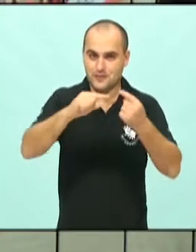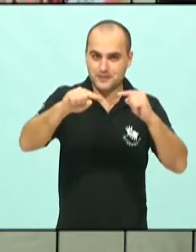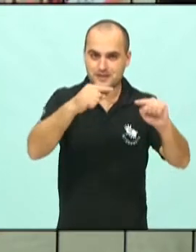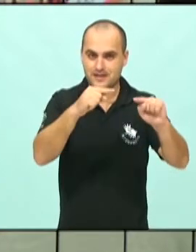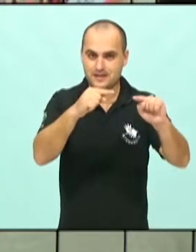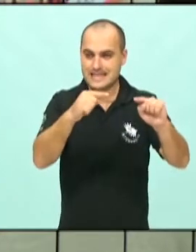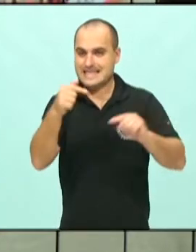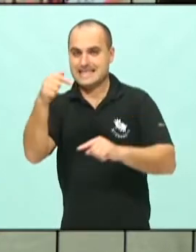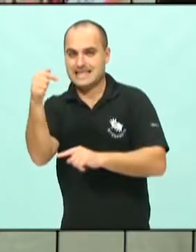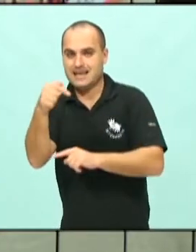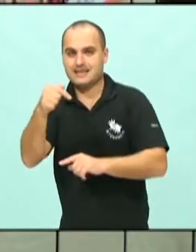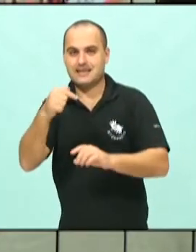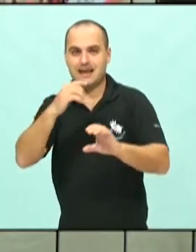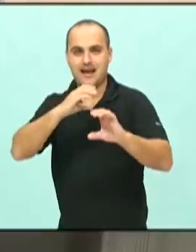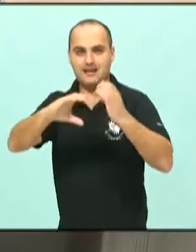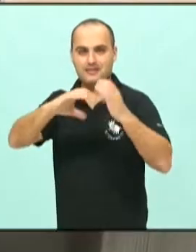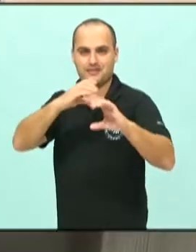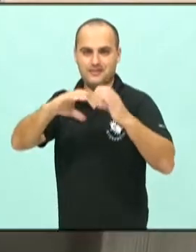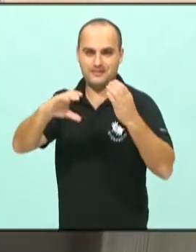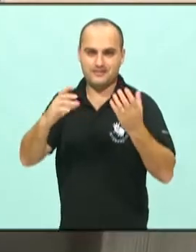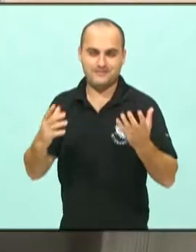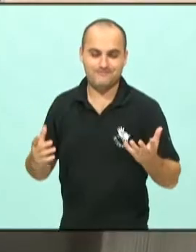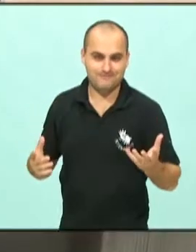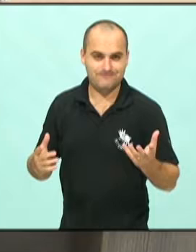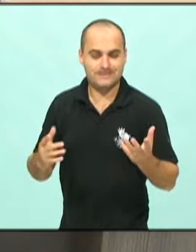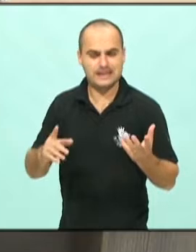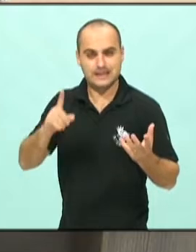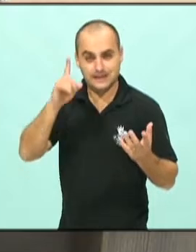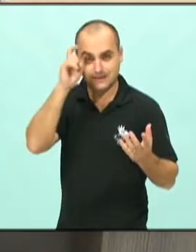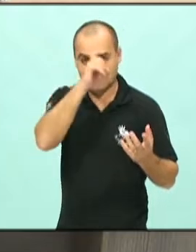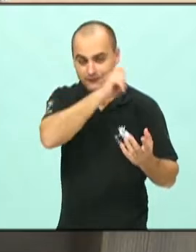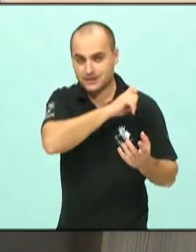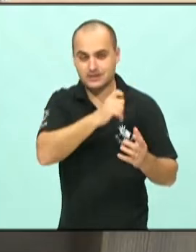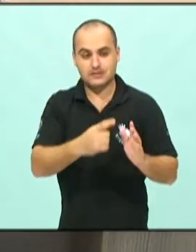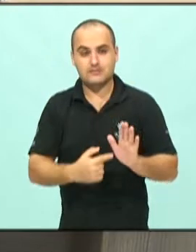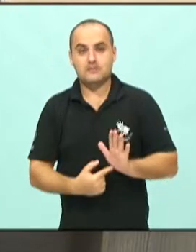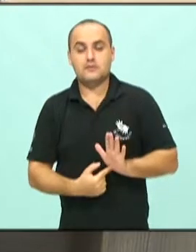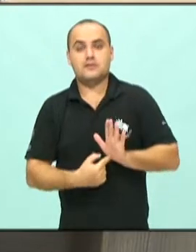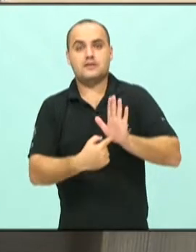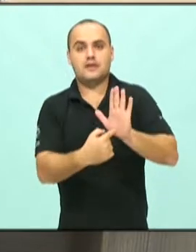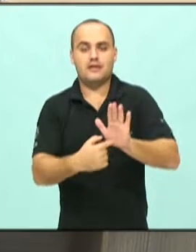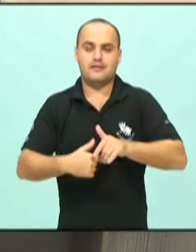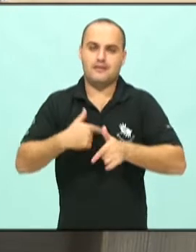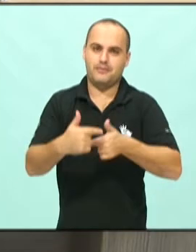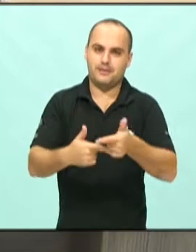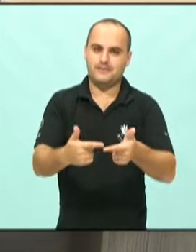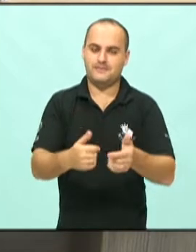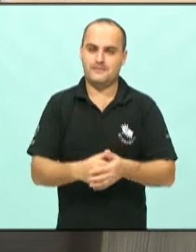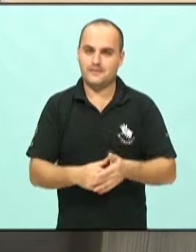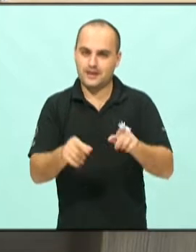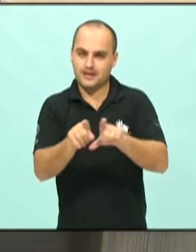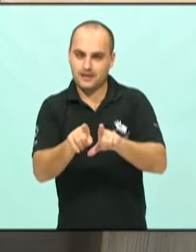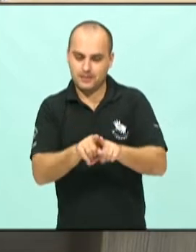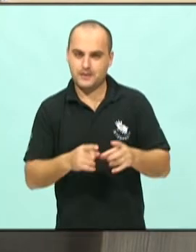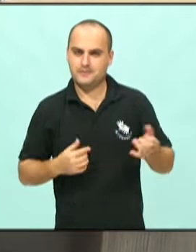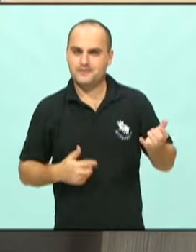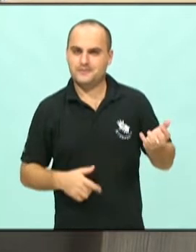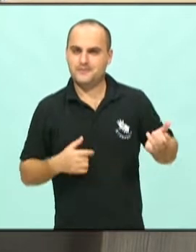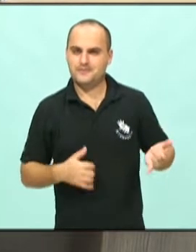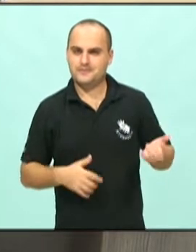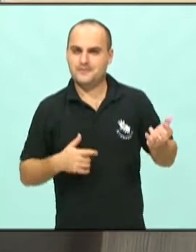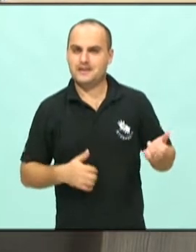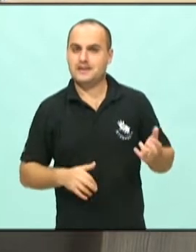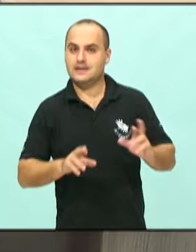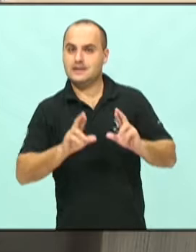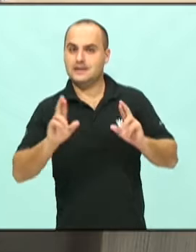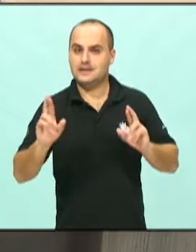de produção para poder fazer uma apresentação pública desse trabalho e muitos instrumentistas com formações diferentes, tem